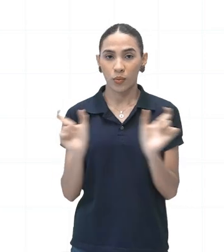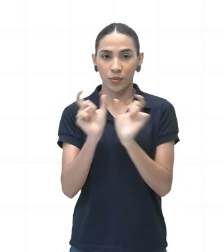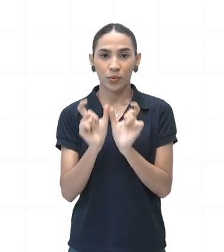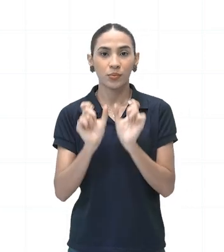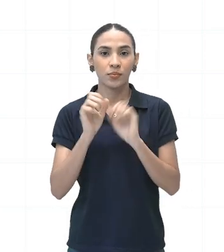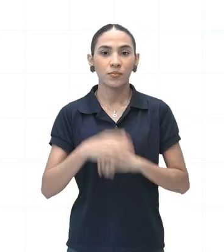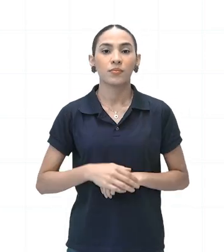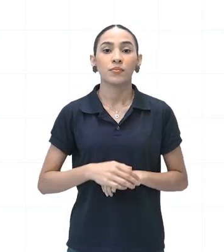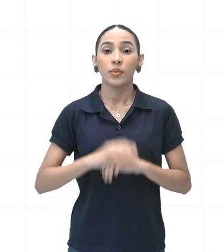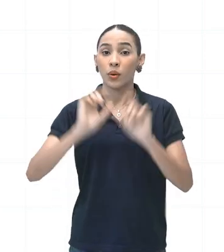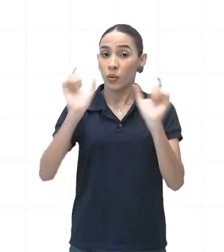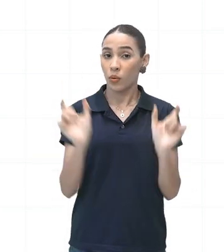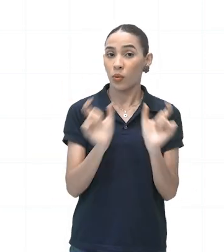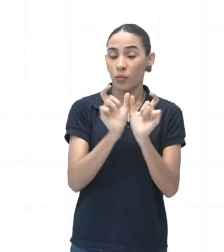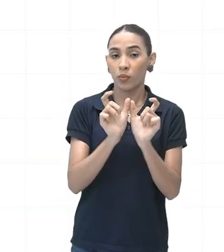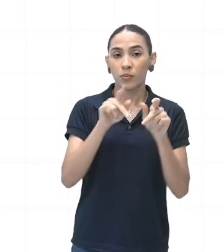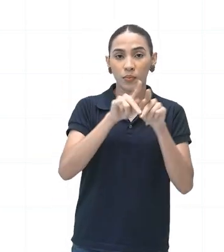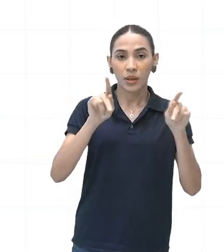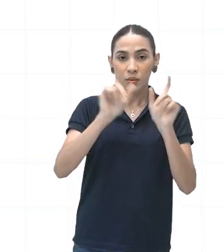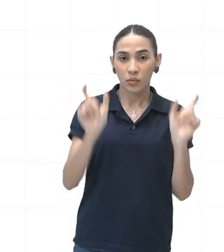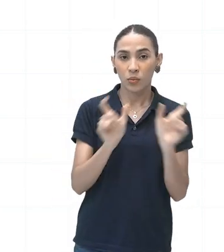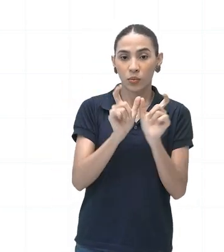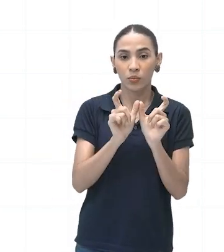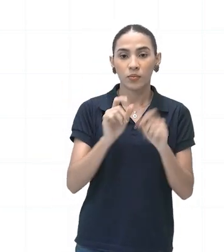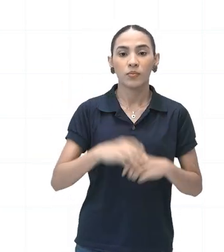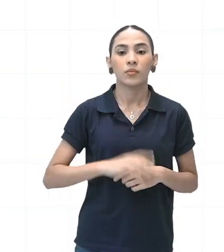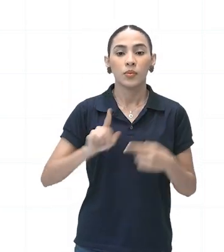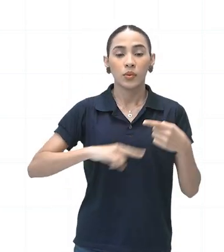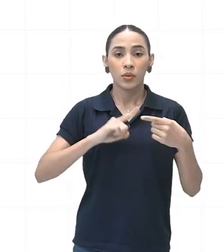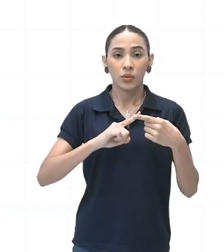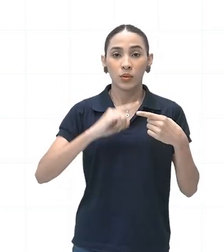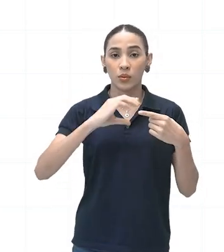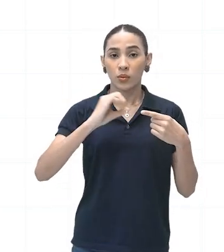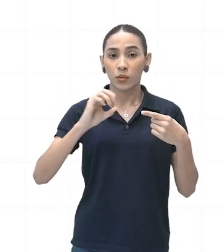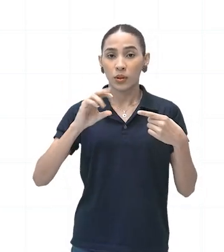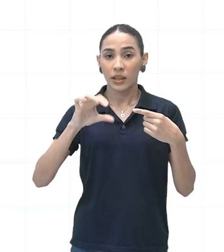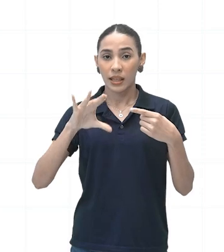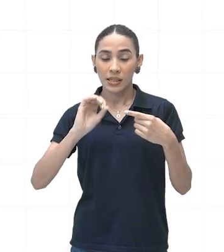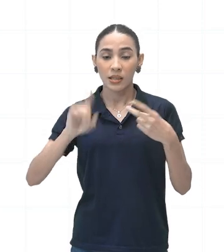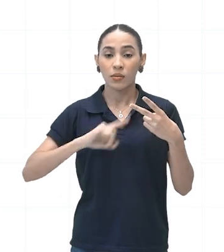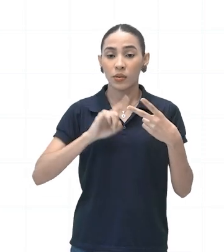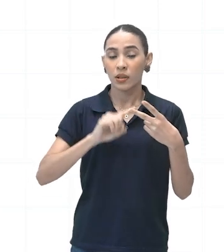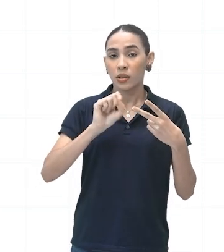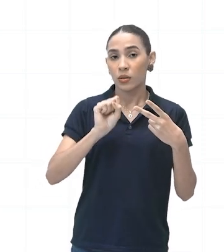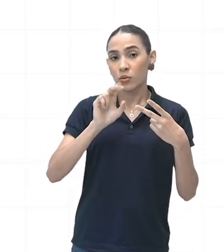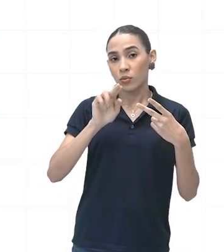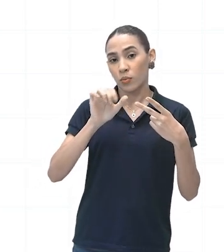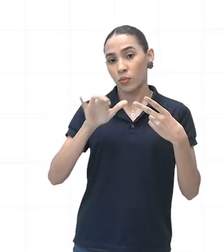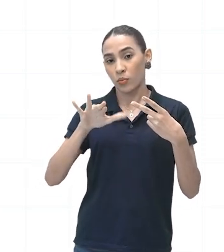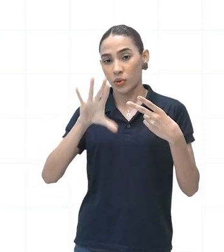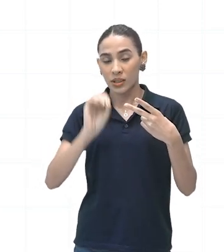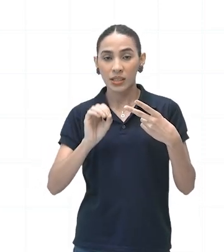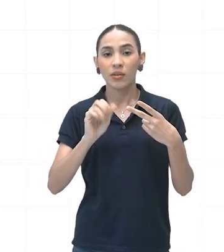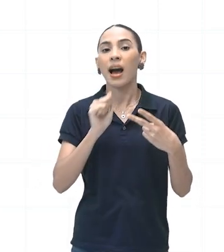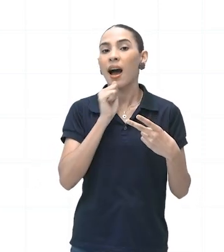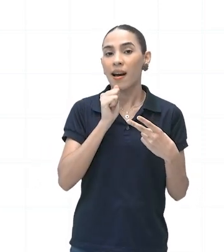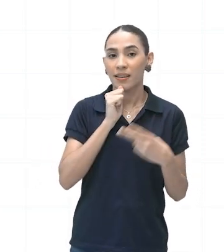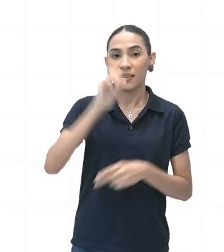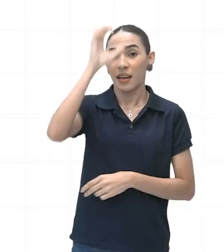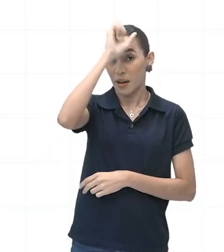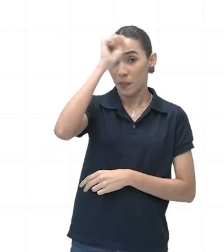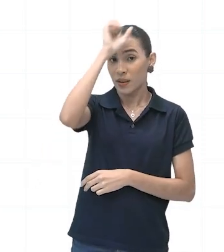Período composto, a gente tem a coordenação e a subordinação. E isso é o que nós ainda